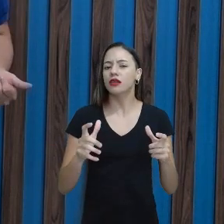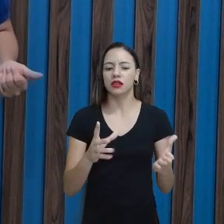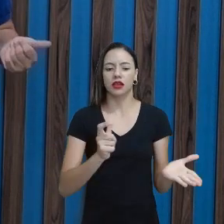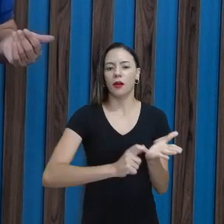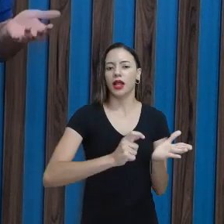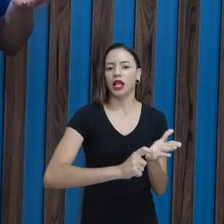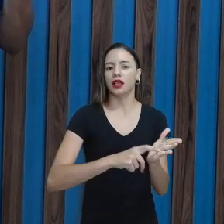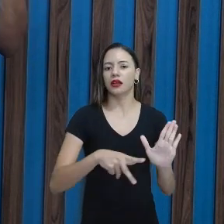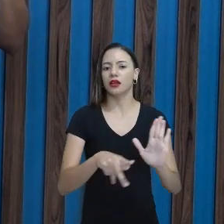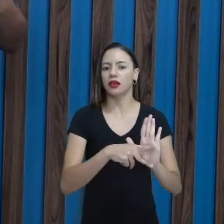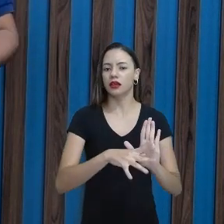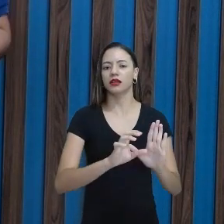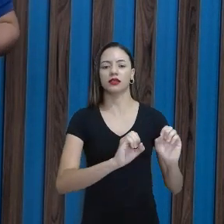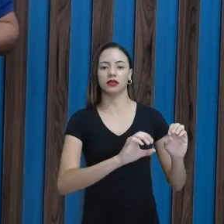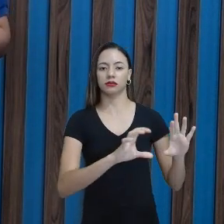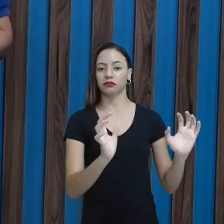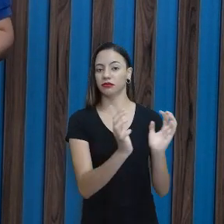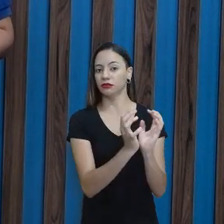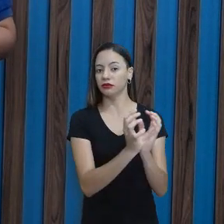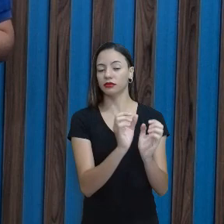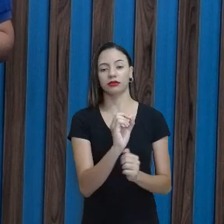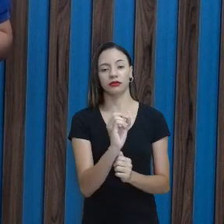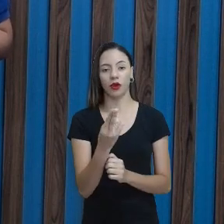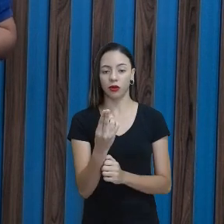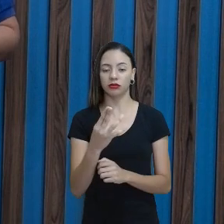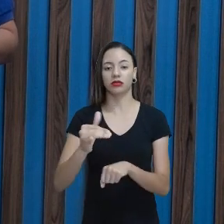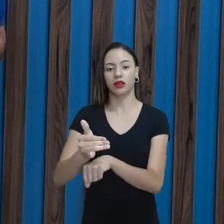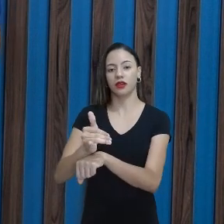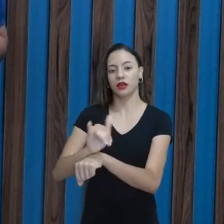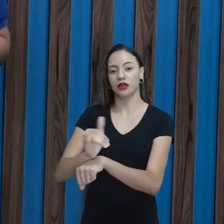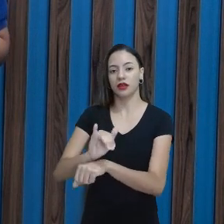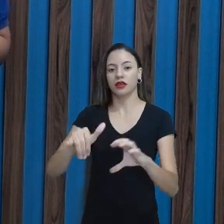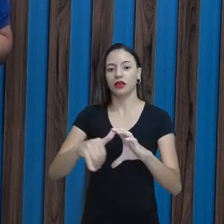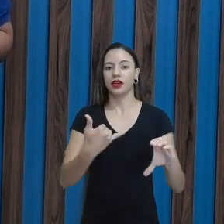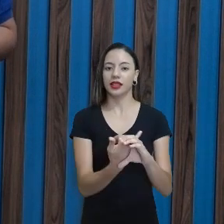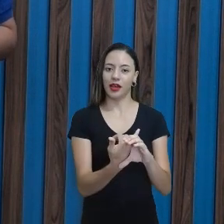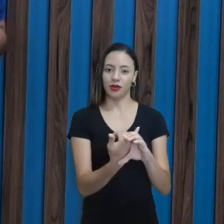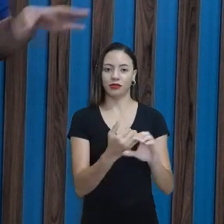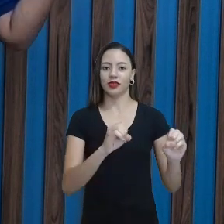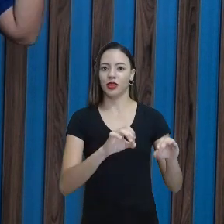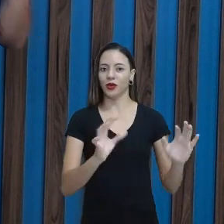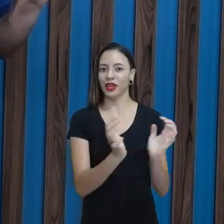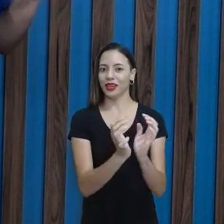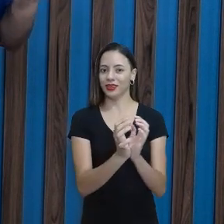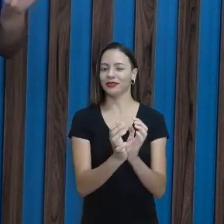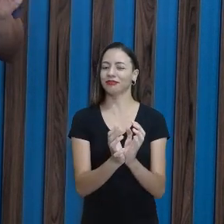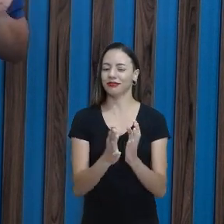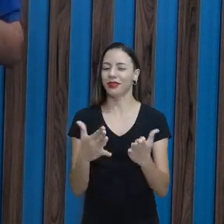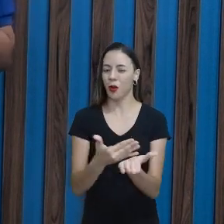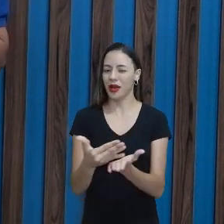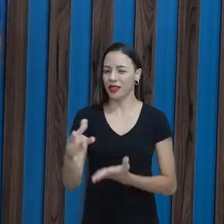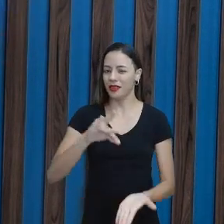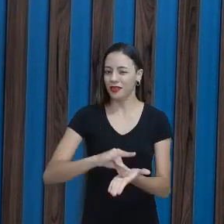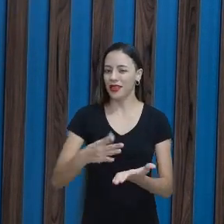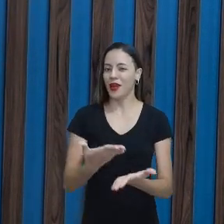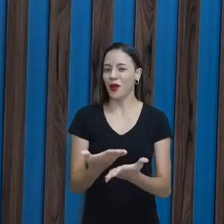Educa Recife, quanto no nosso canal do YouTube Educa Recife, tá? Então vamos começar a aula de